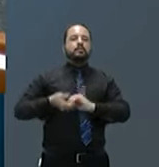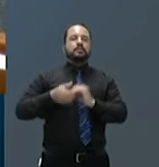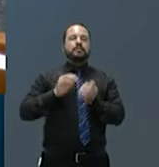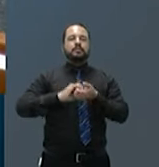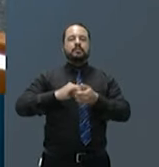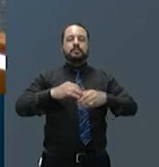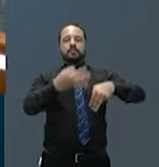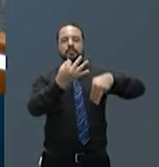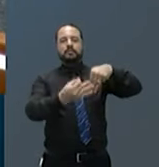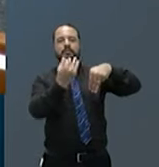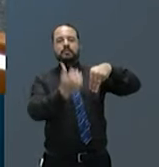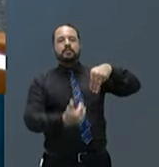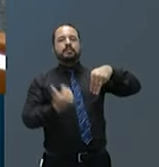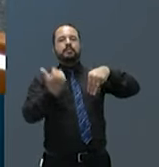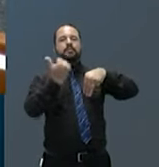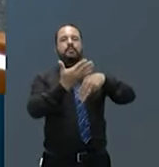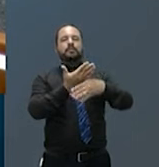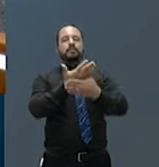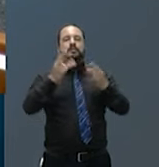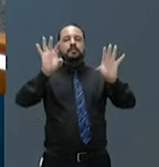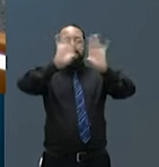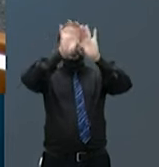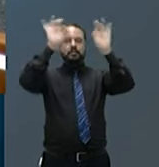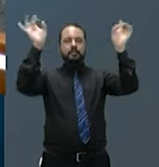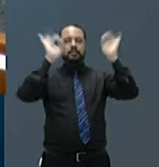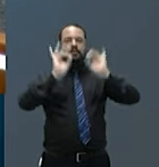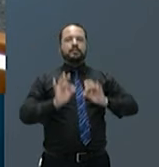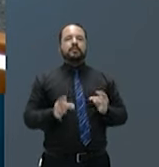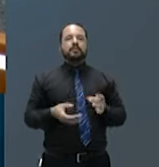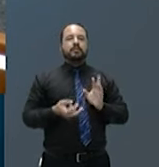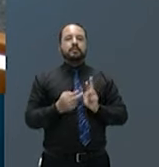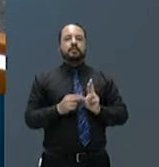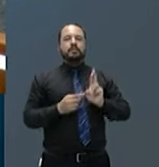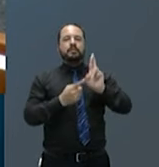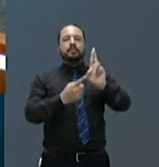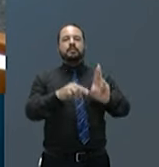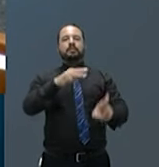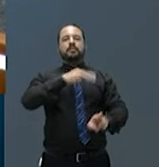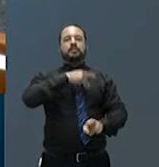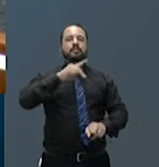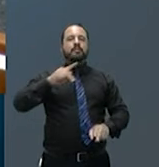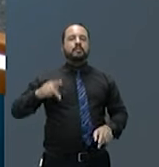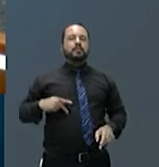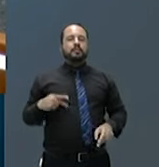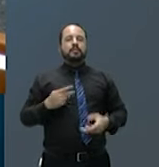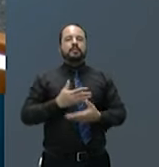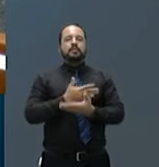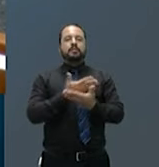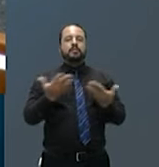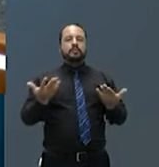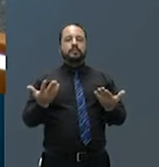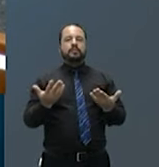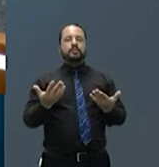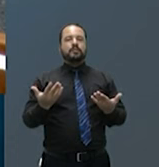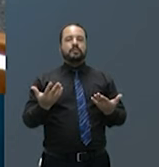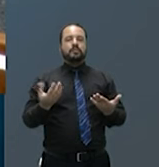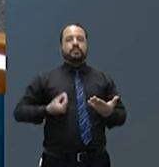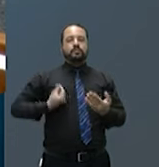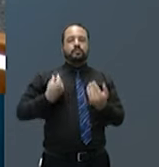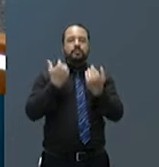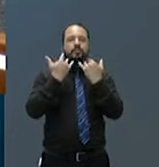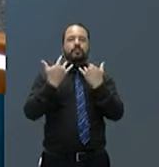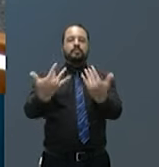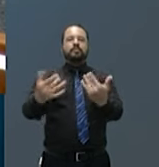ministros dessa corte especial, ao representante do Ministério Público e a todos os presentes. Hoje eu venho à tribuna